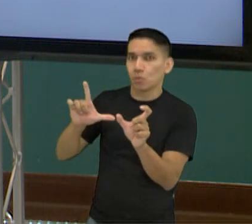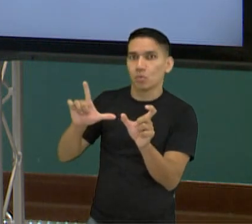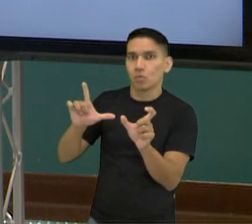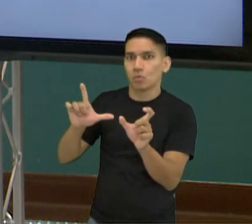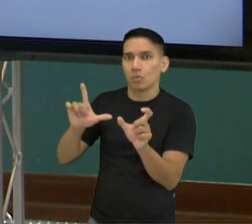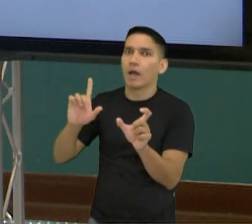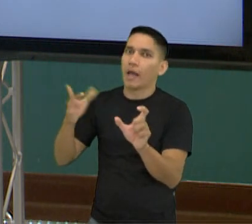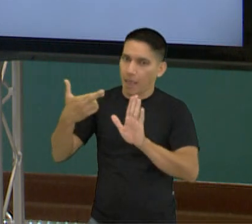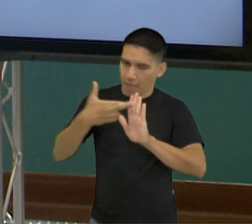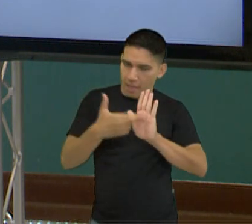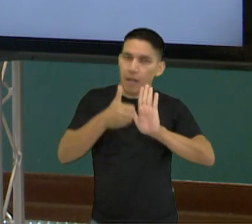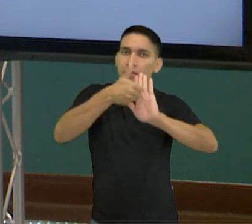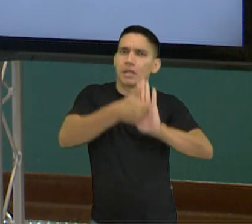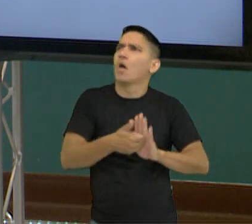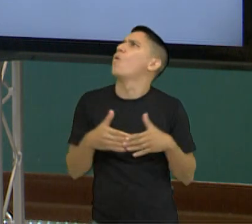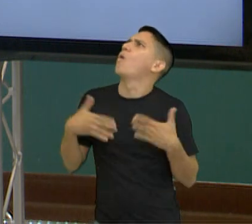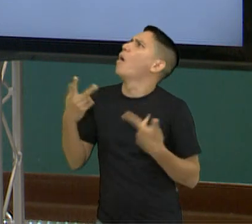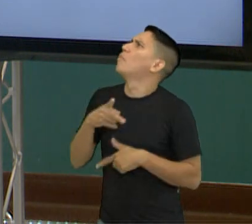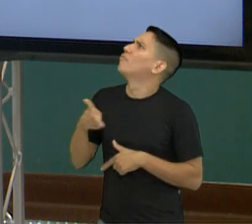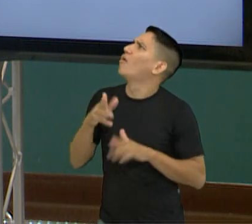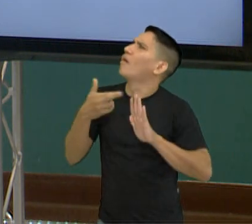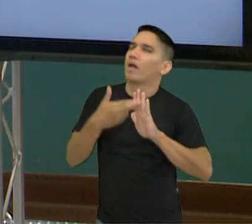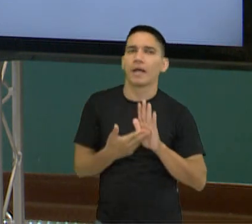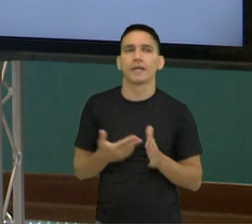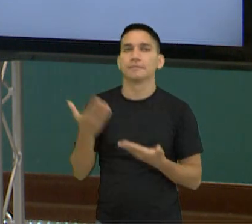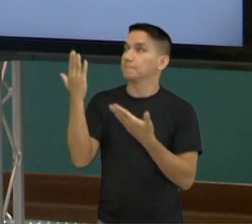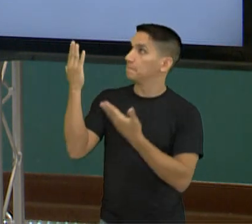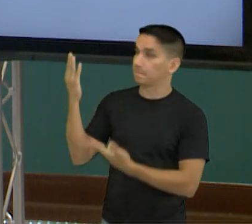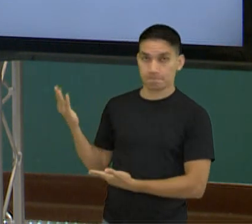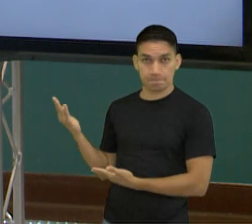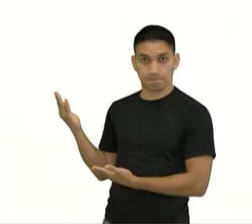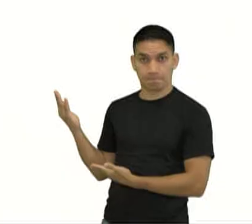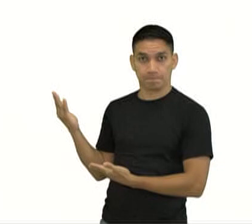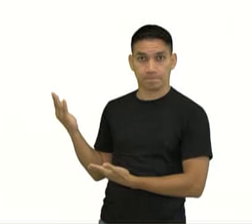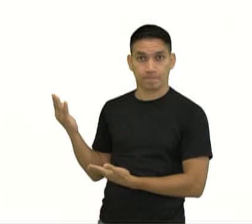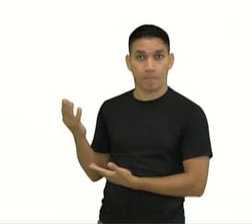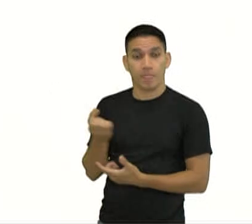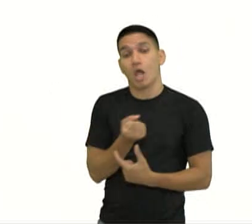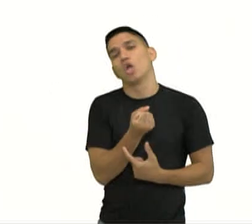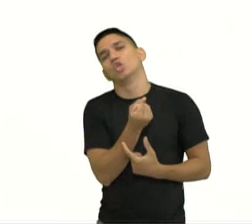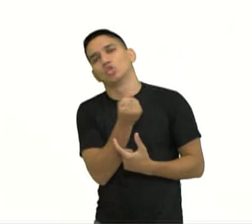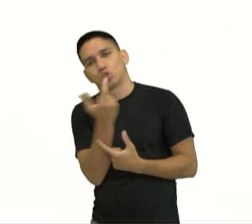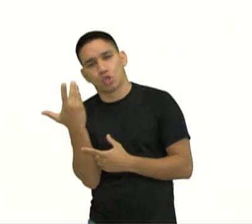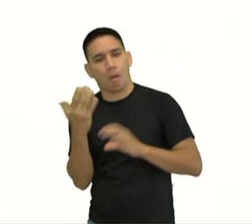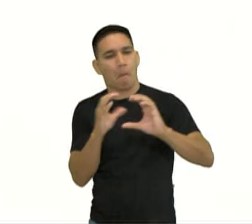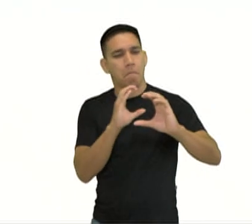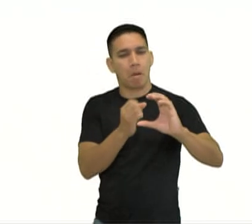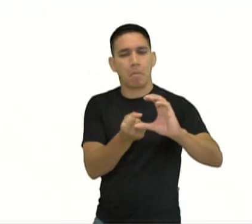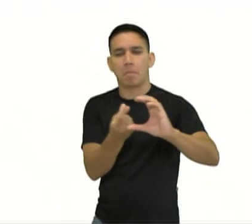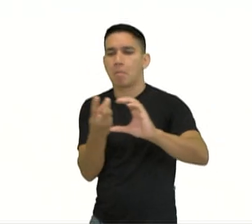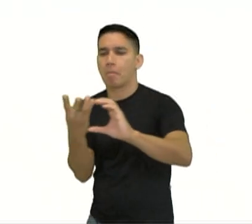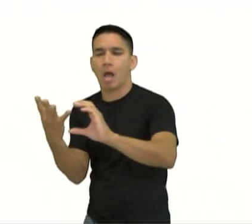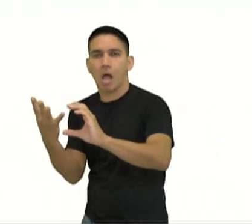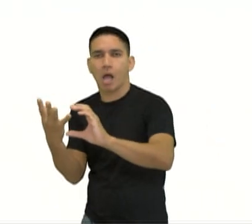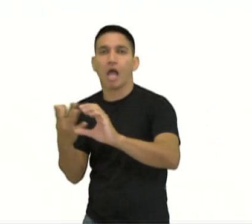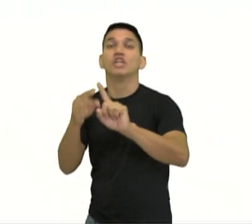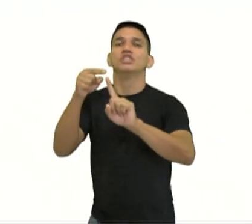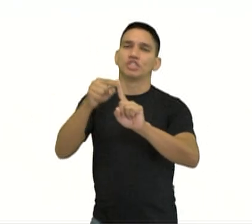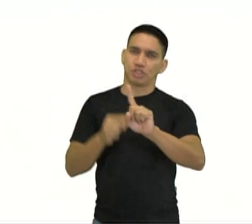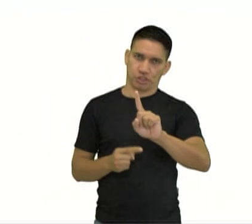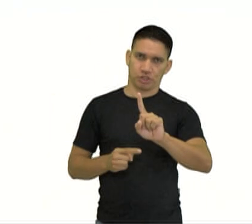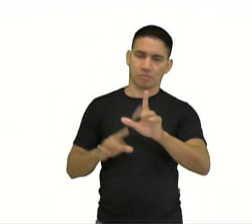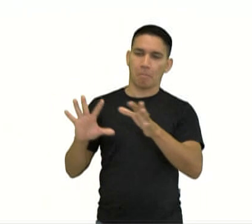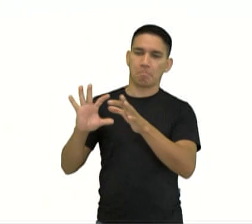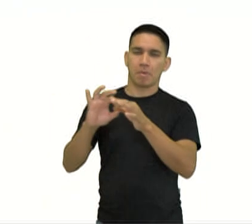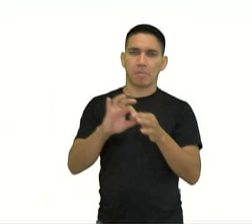a regra. Qual, professor? Esta regra, tá? Número de carbonos, tipo de ligação química, tá? Então,